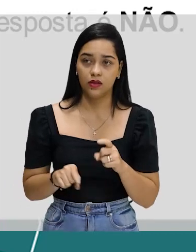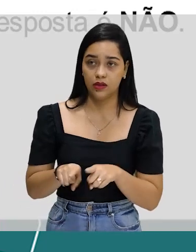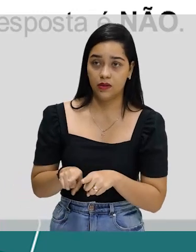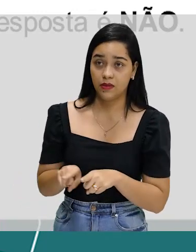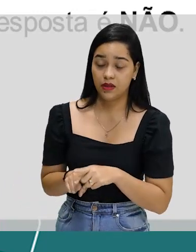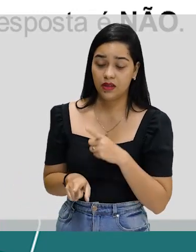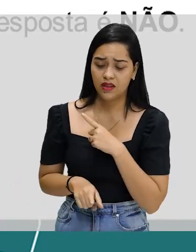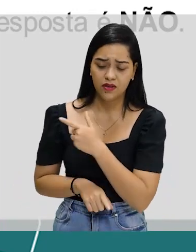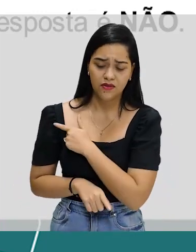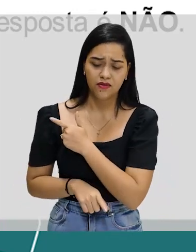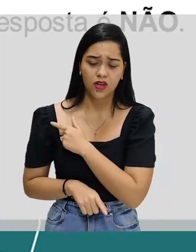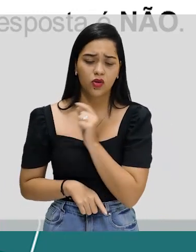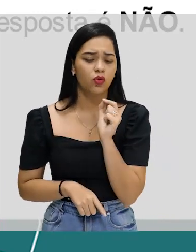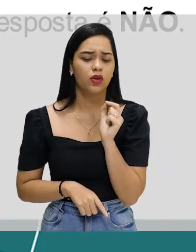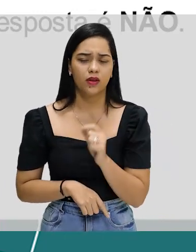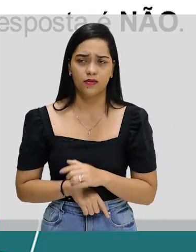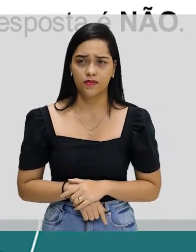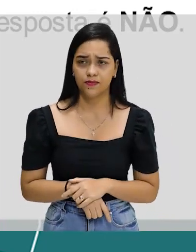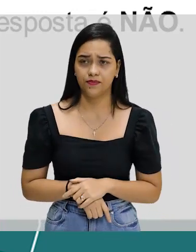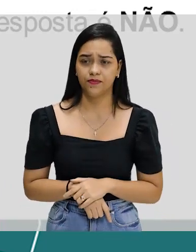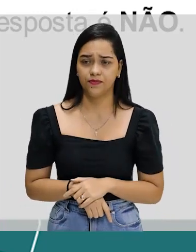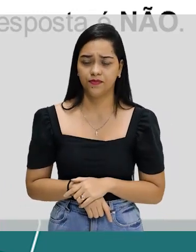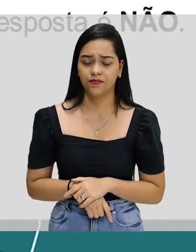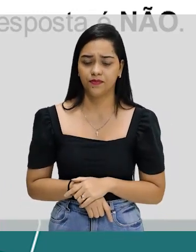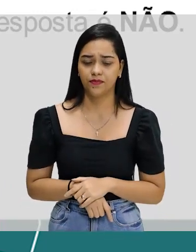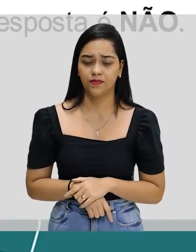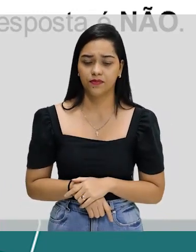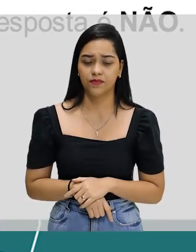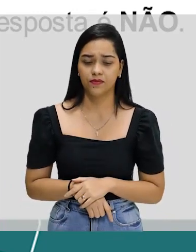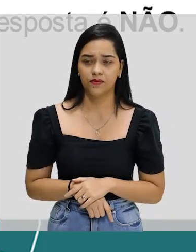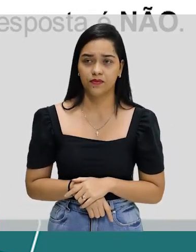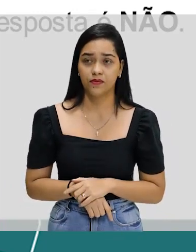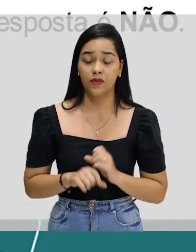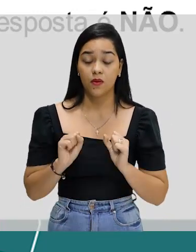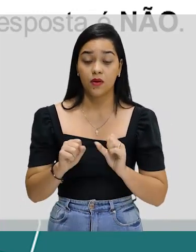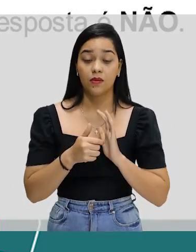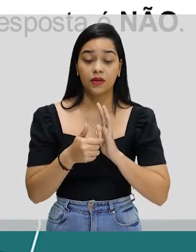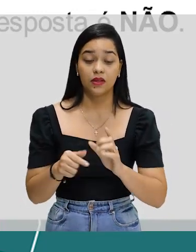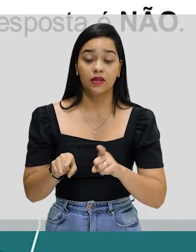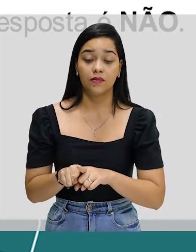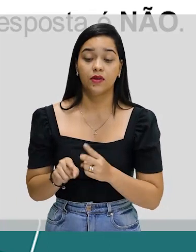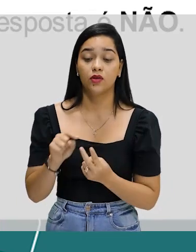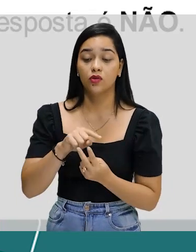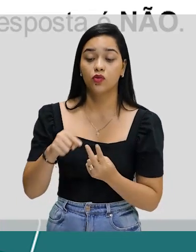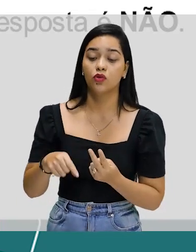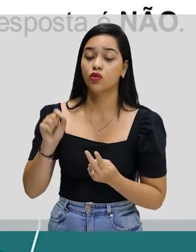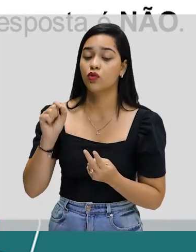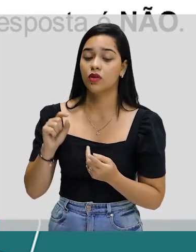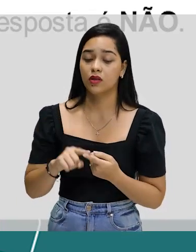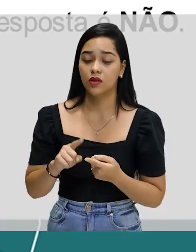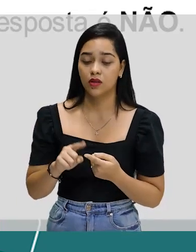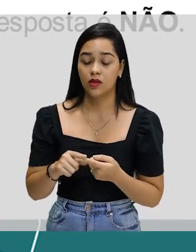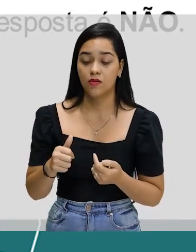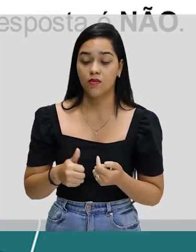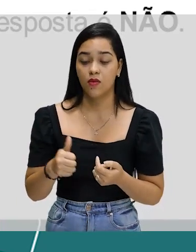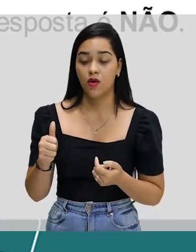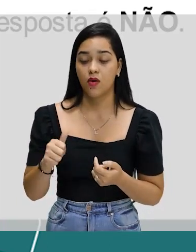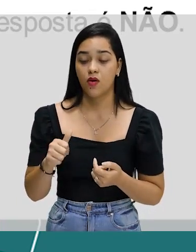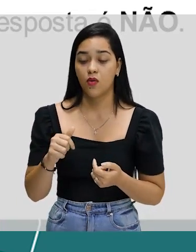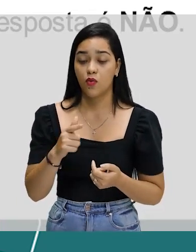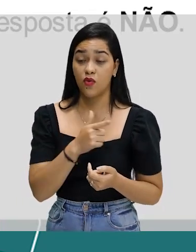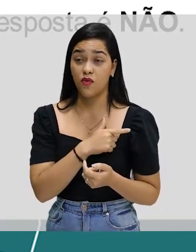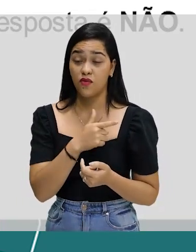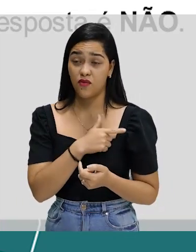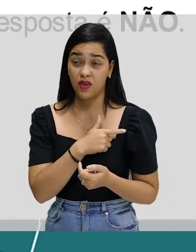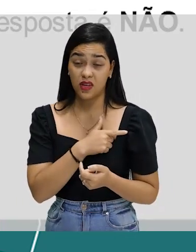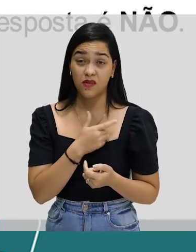do feio. O que é feio? Né? Pode aparecer em uma obra de arte de duas maneiras. Uma, no sentido artístico feio,